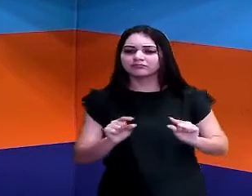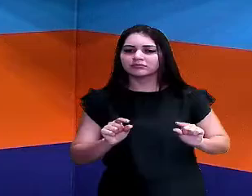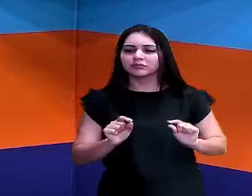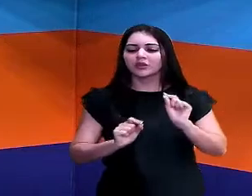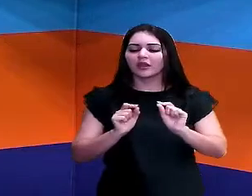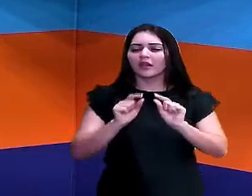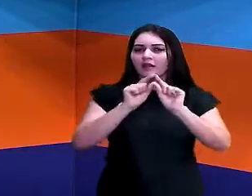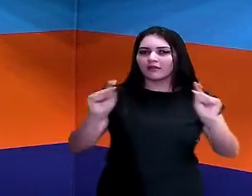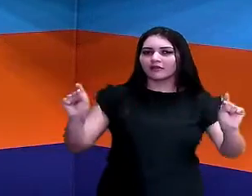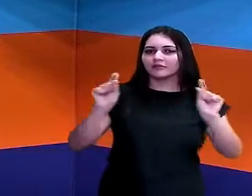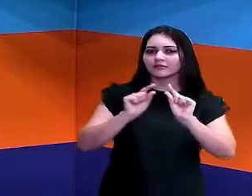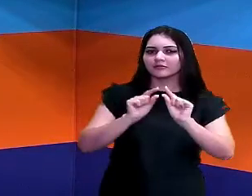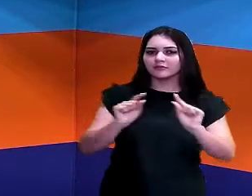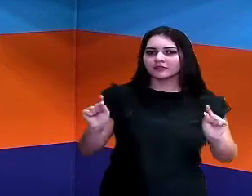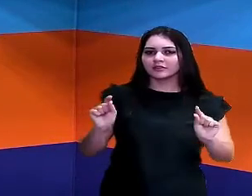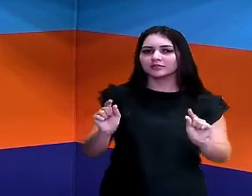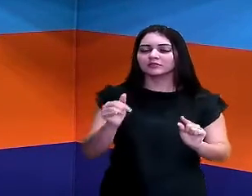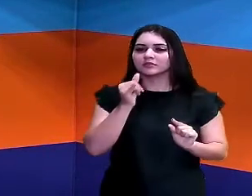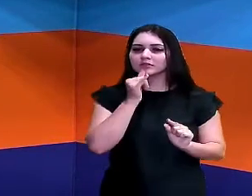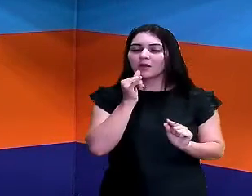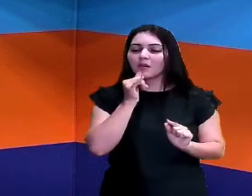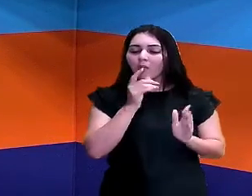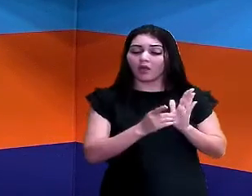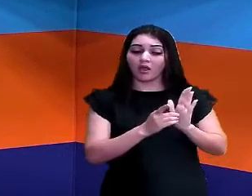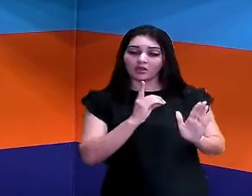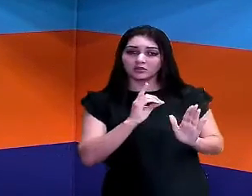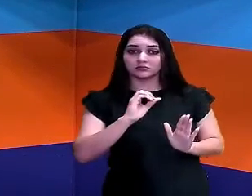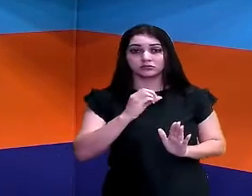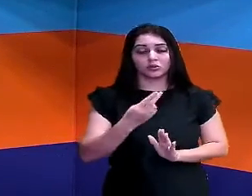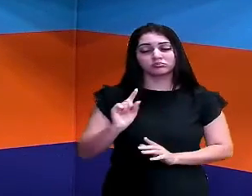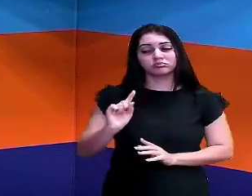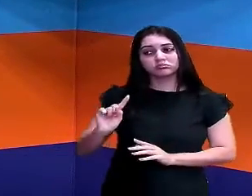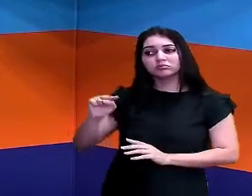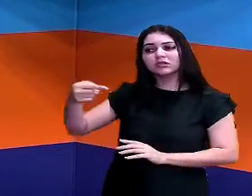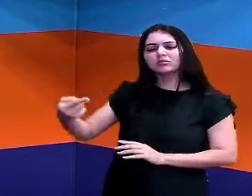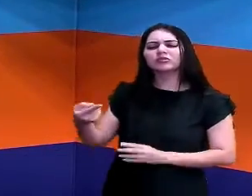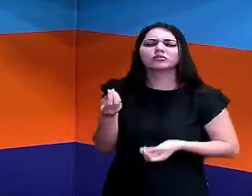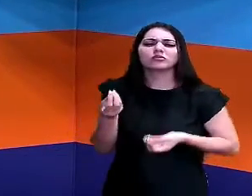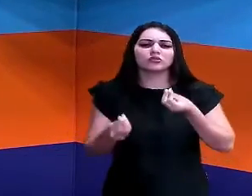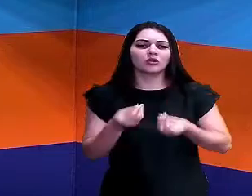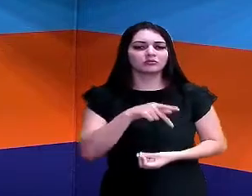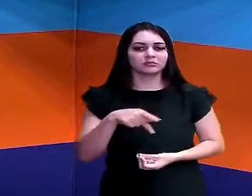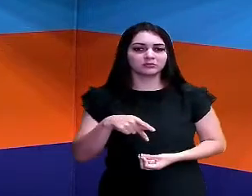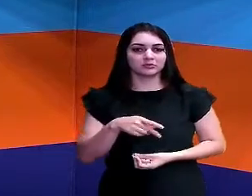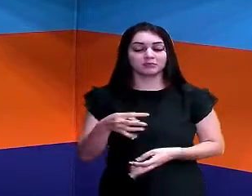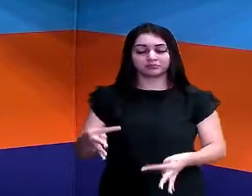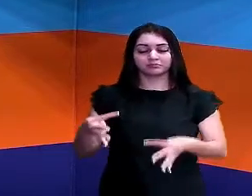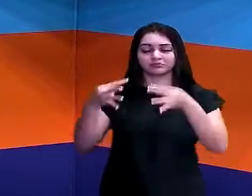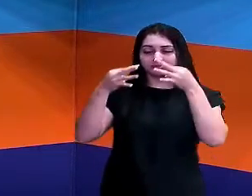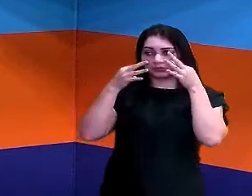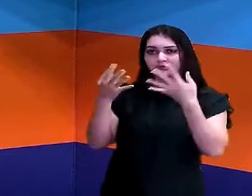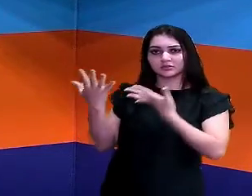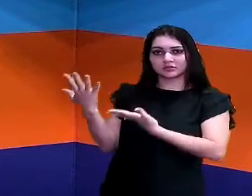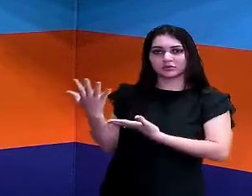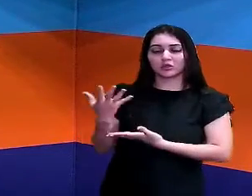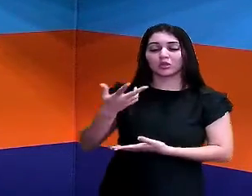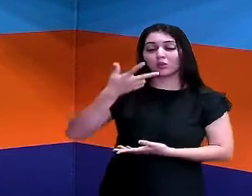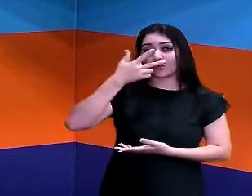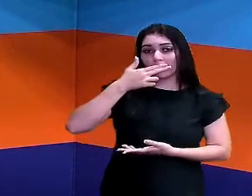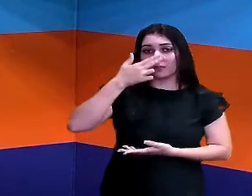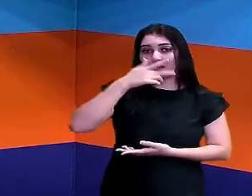essas frases com antes ou depois. Como assim, professora? Presta atenção aqui, ó. No mesmo